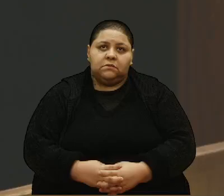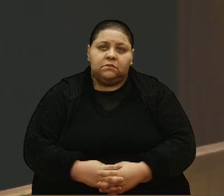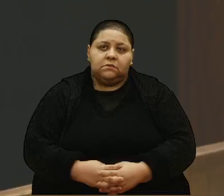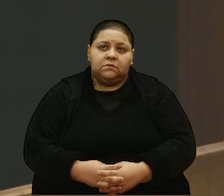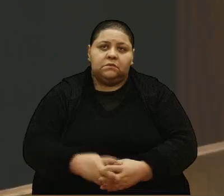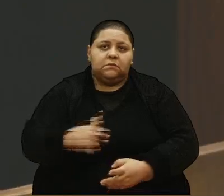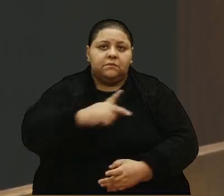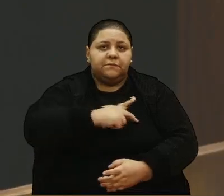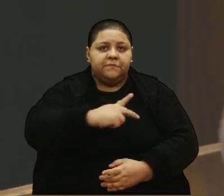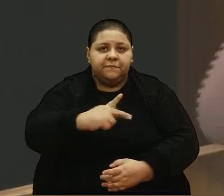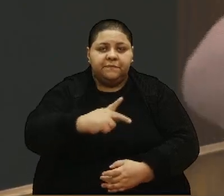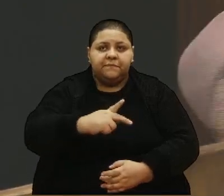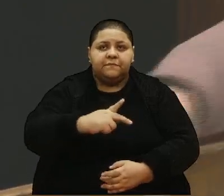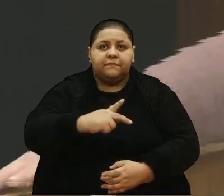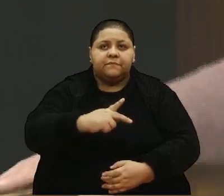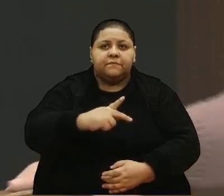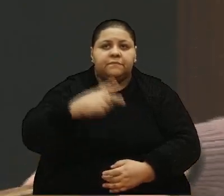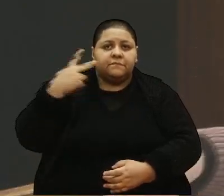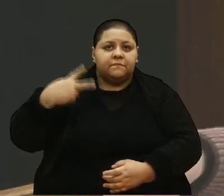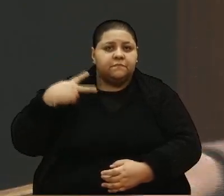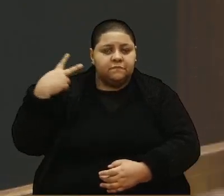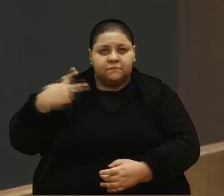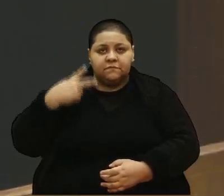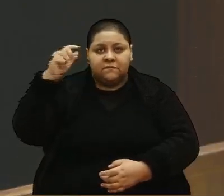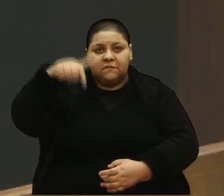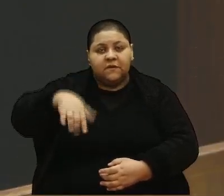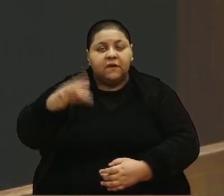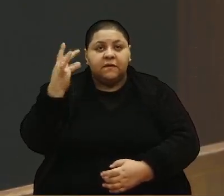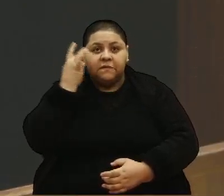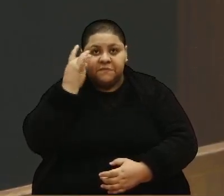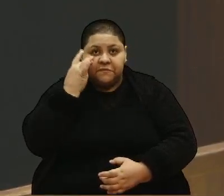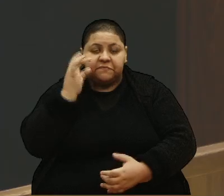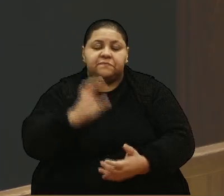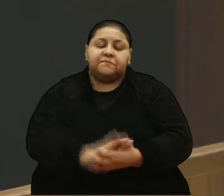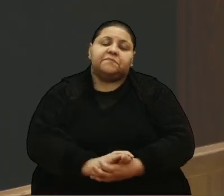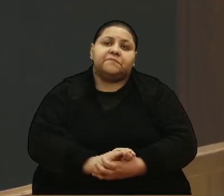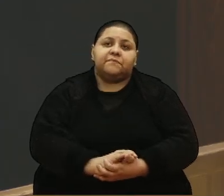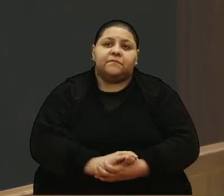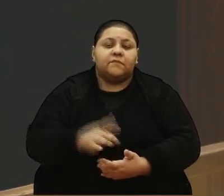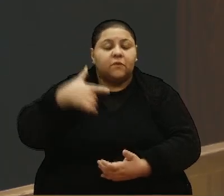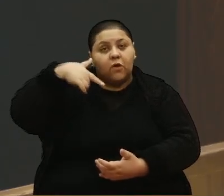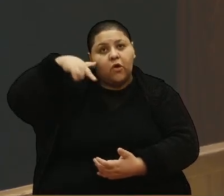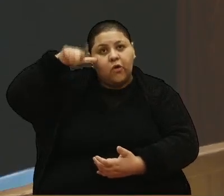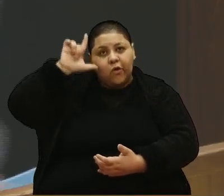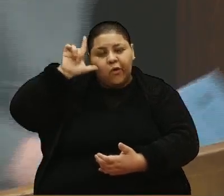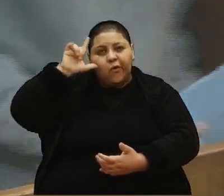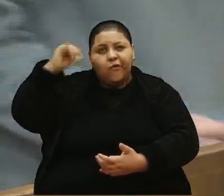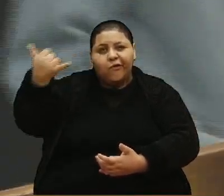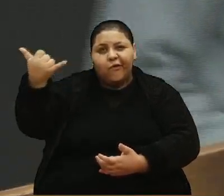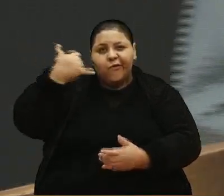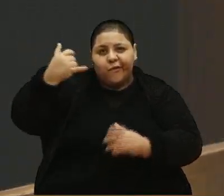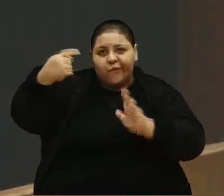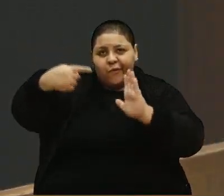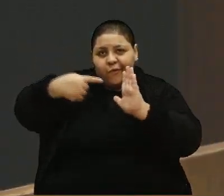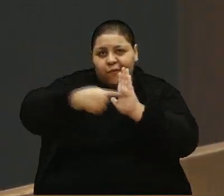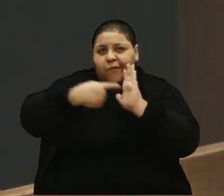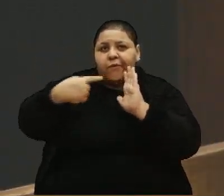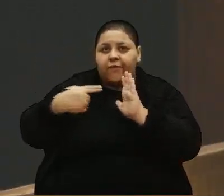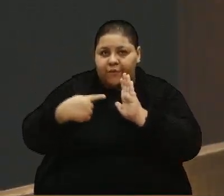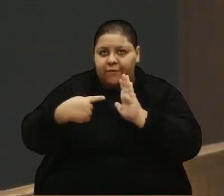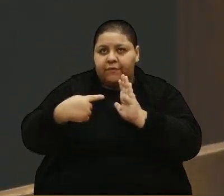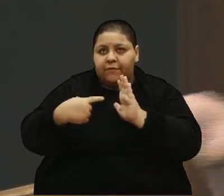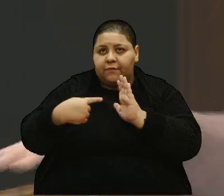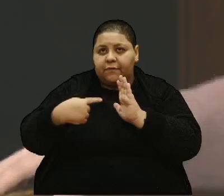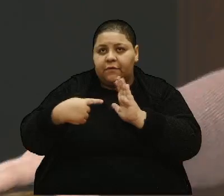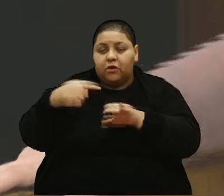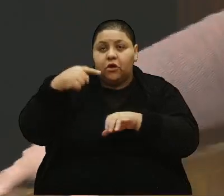Senhor presidente, vereadores aqui presentes, ontem eu recebi uma denúncia a respeito do